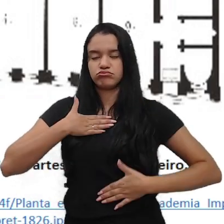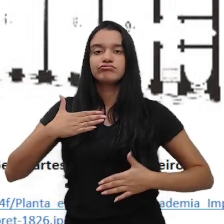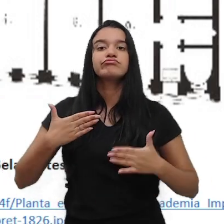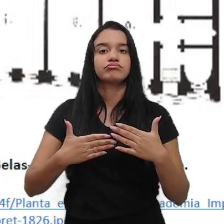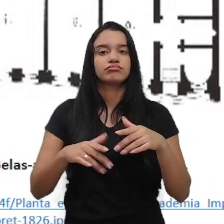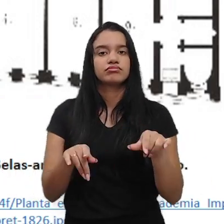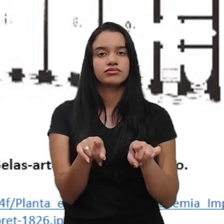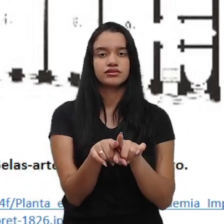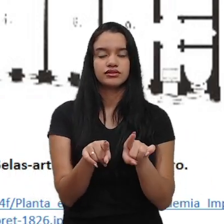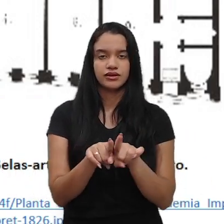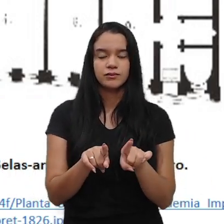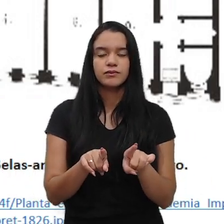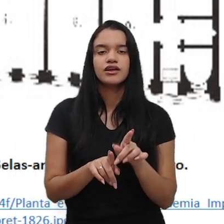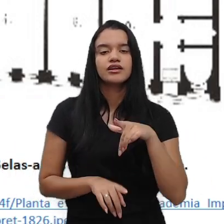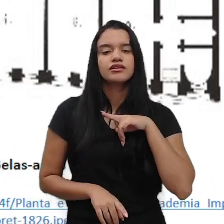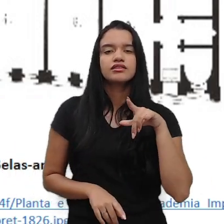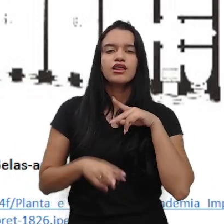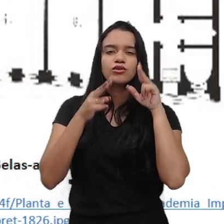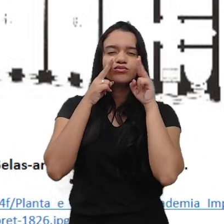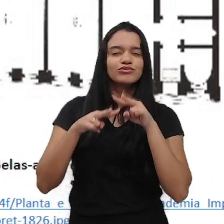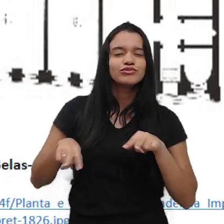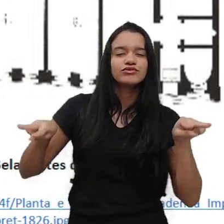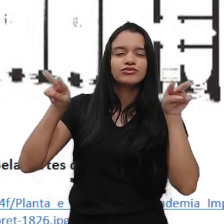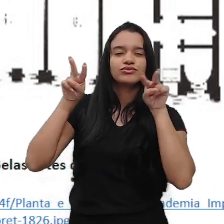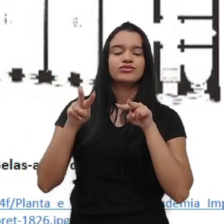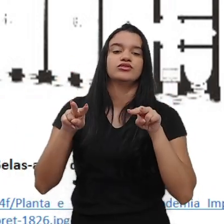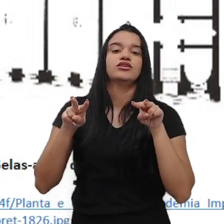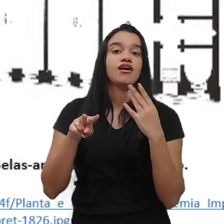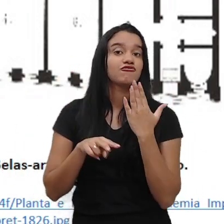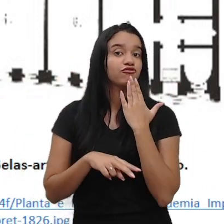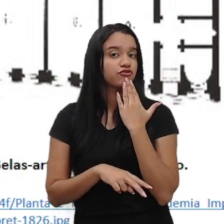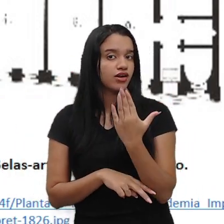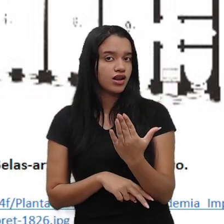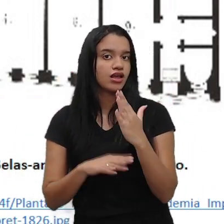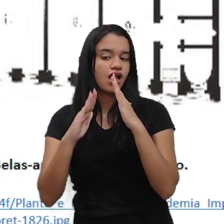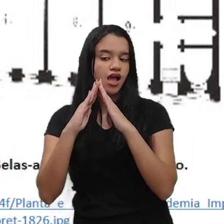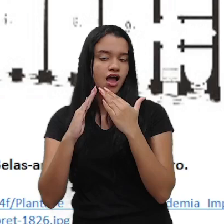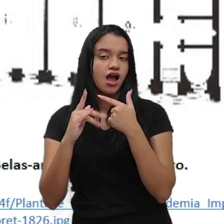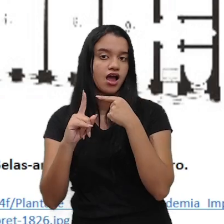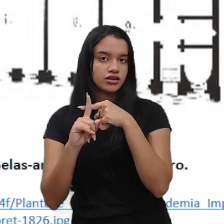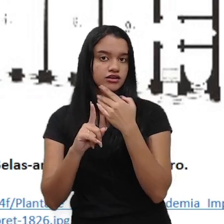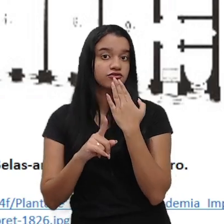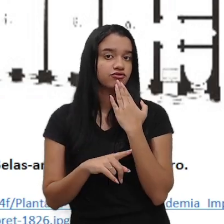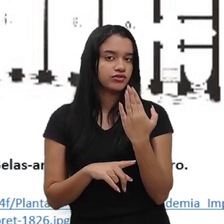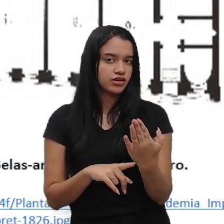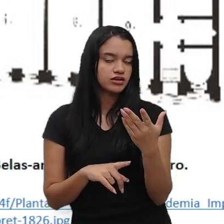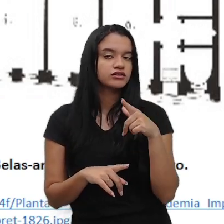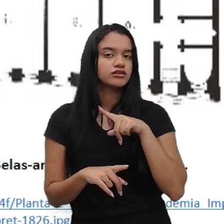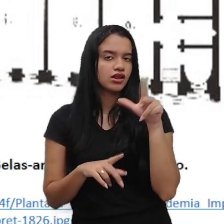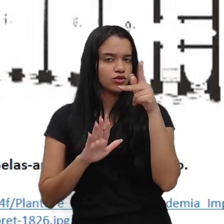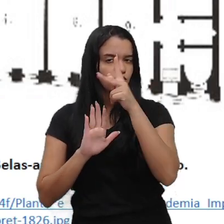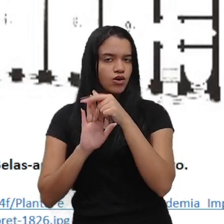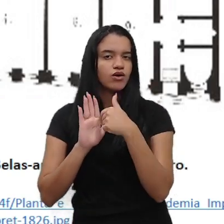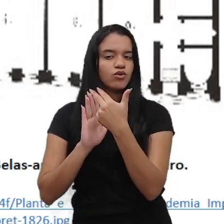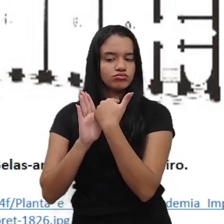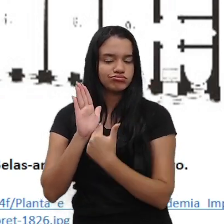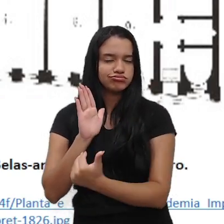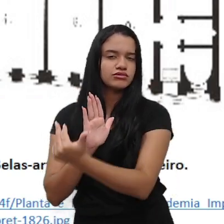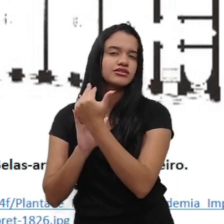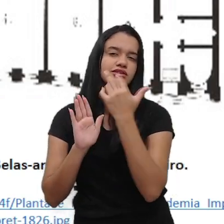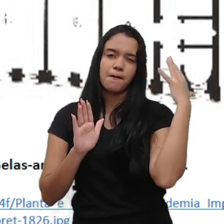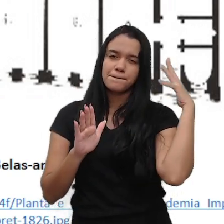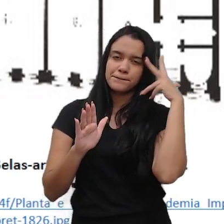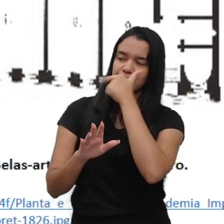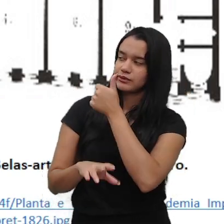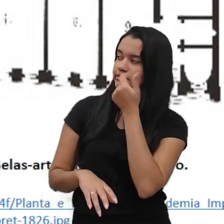ali uma vista da fachada do frontispício da igreja, que é muito bonita essa igreja, e